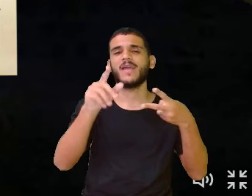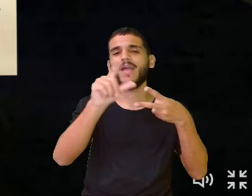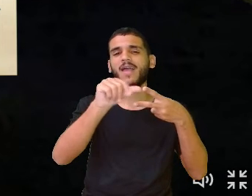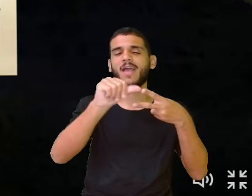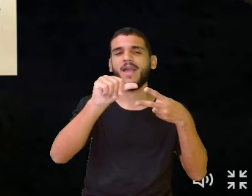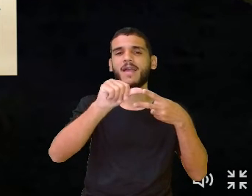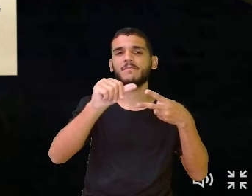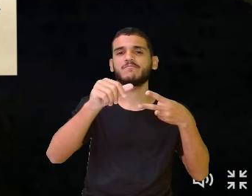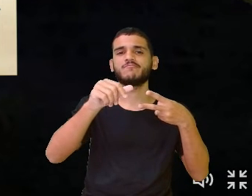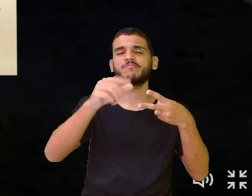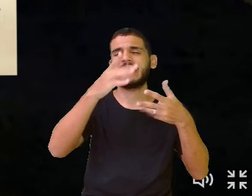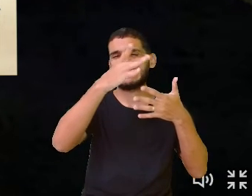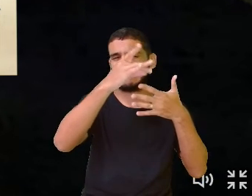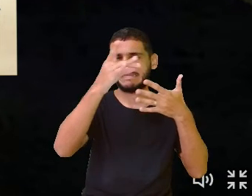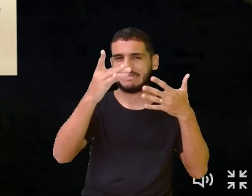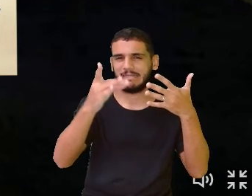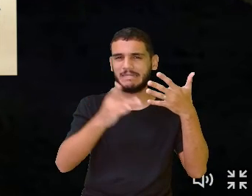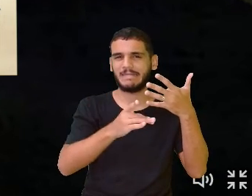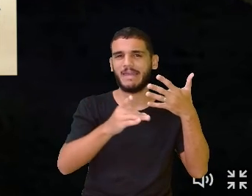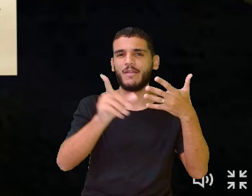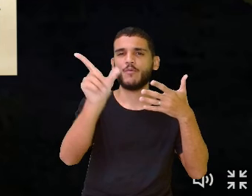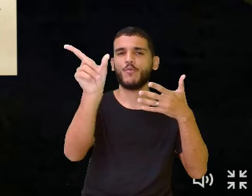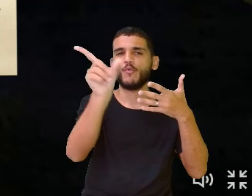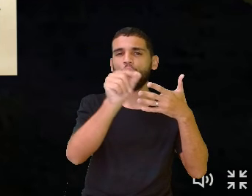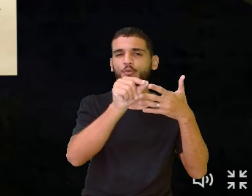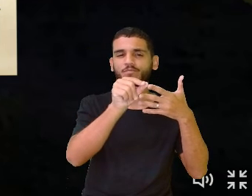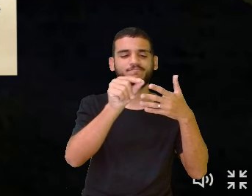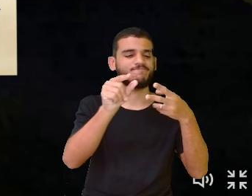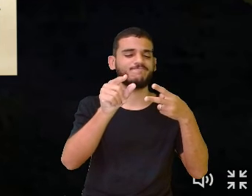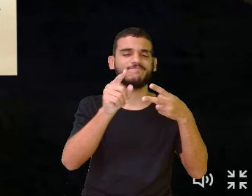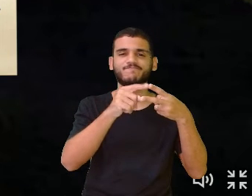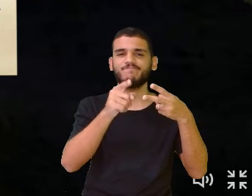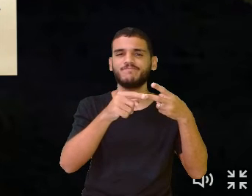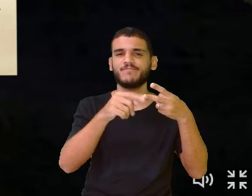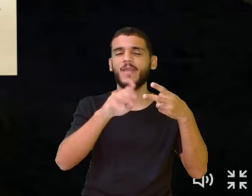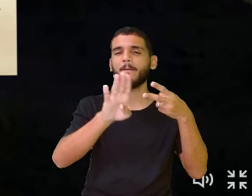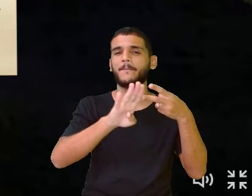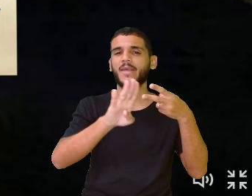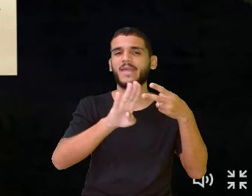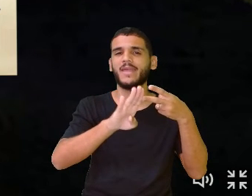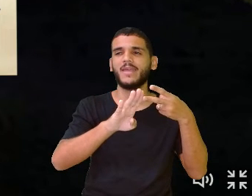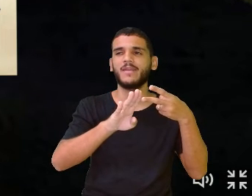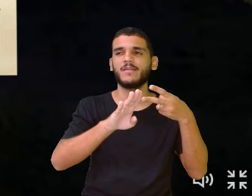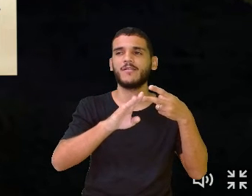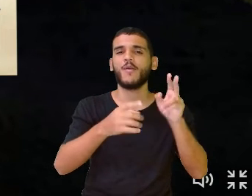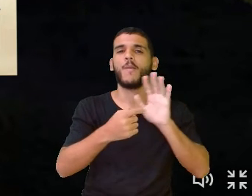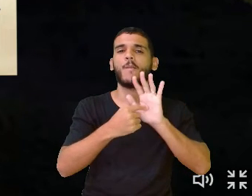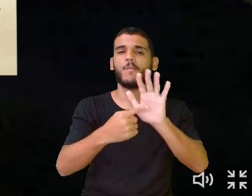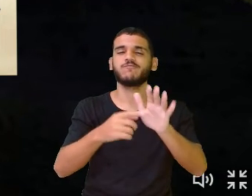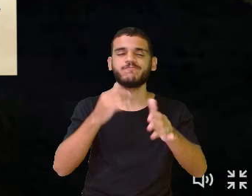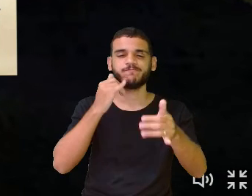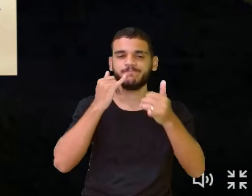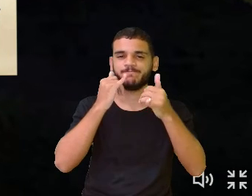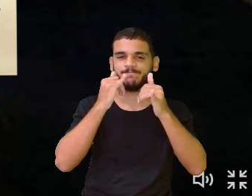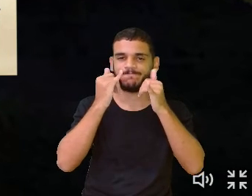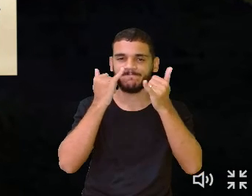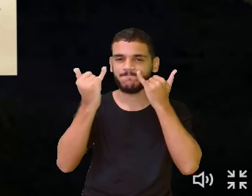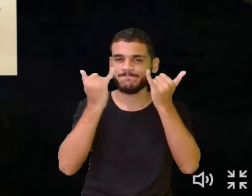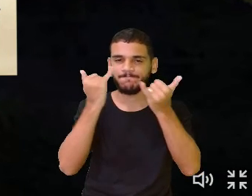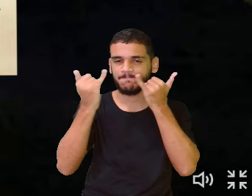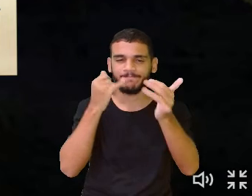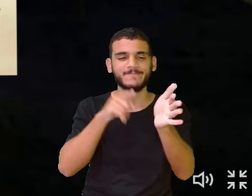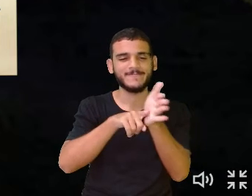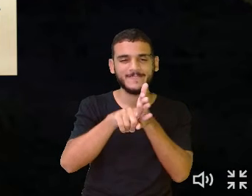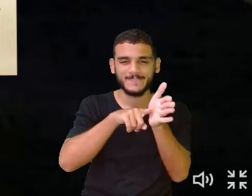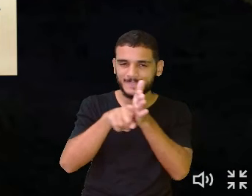tipo, aconteceu já, vai sendo feita ali a reportagem. Ou não, letra B, apresenta muitas informações. Como ela foi feita com